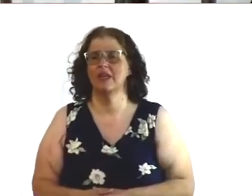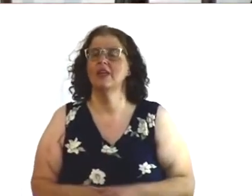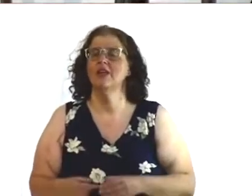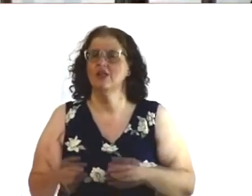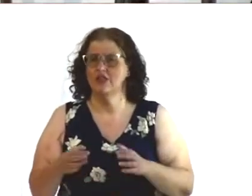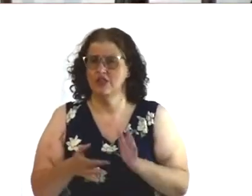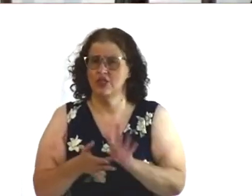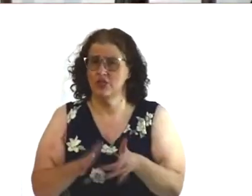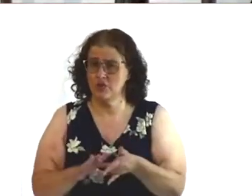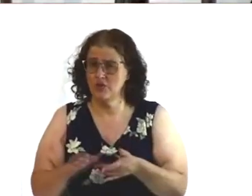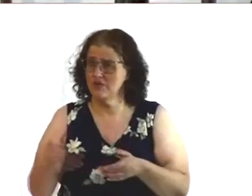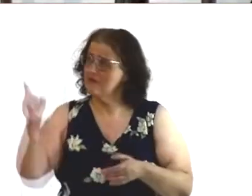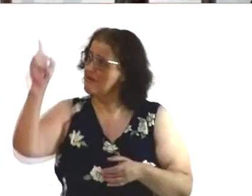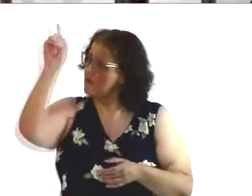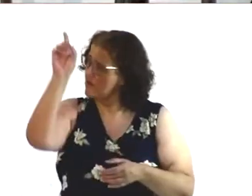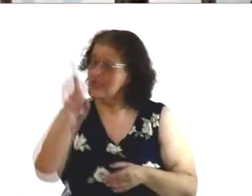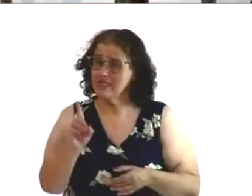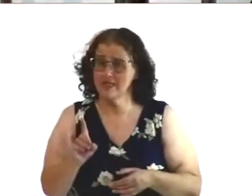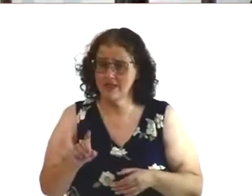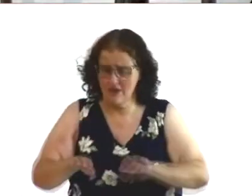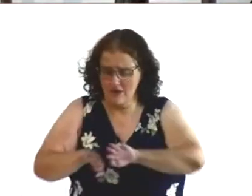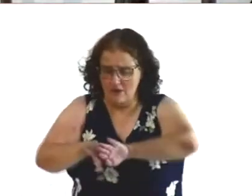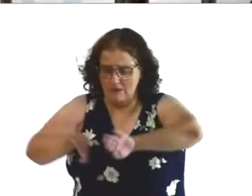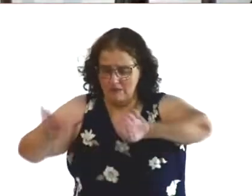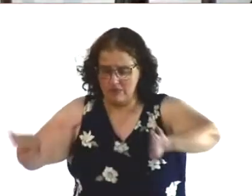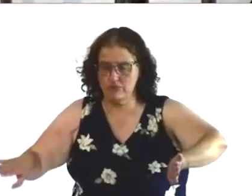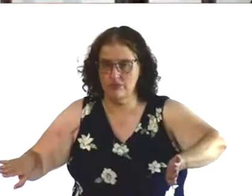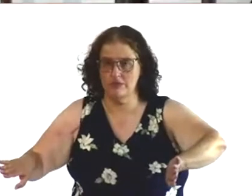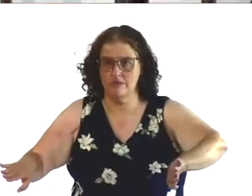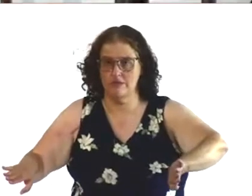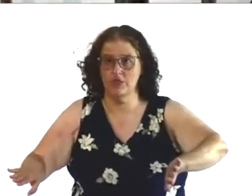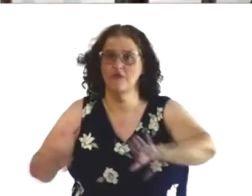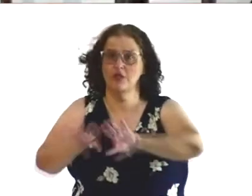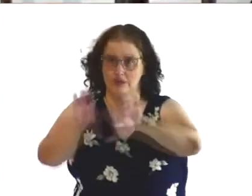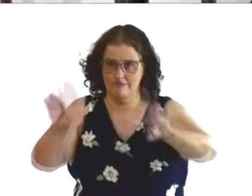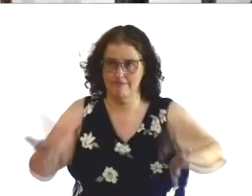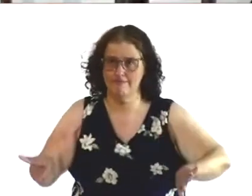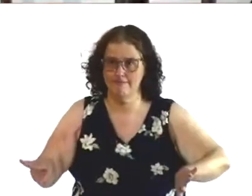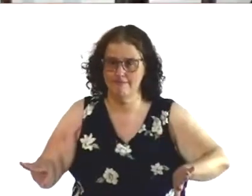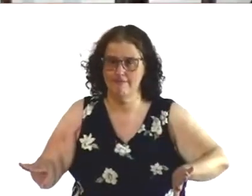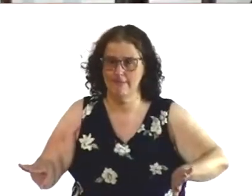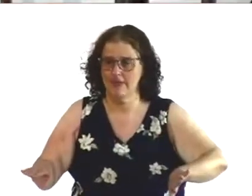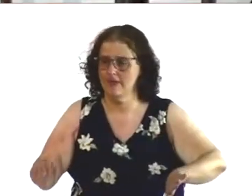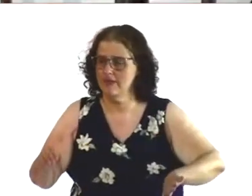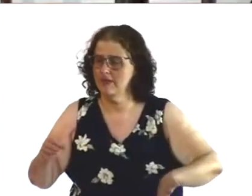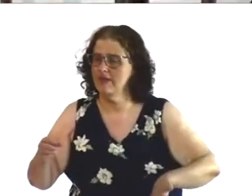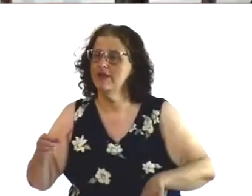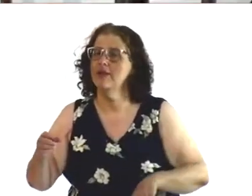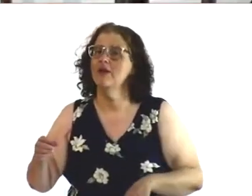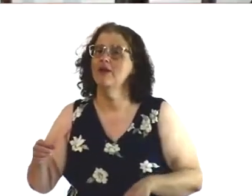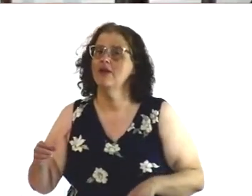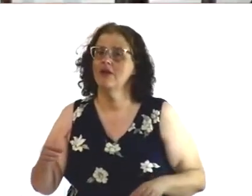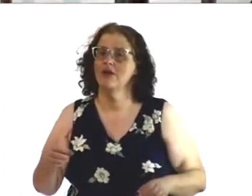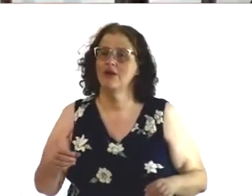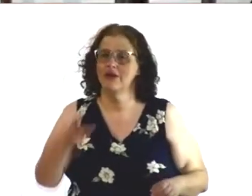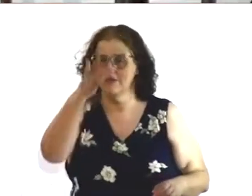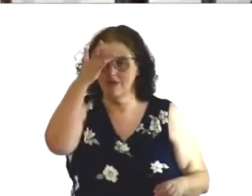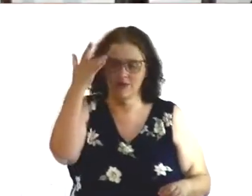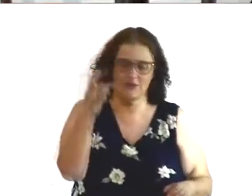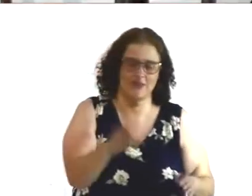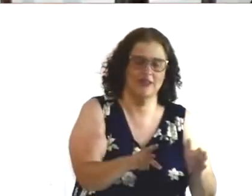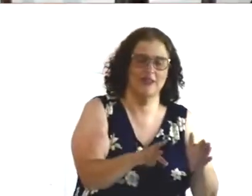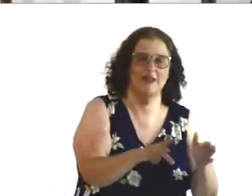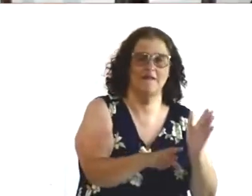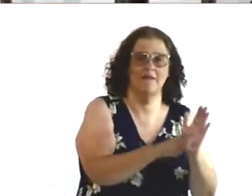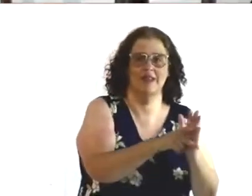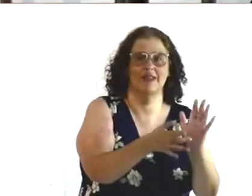na sua palavra discernir ossos e medulas. Nós não temos essa condição, nós olhamos para todos nós e para